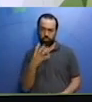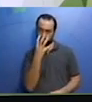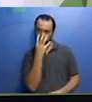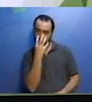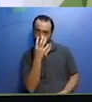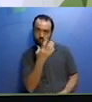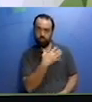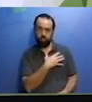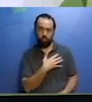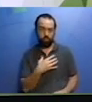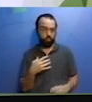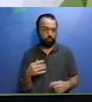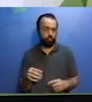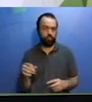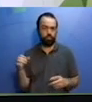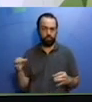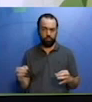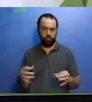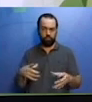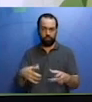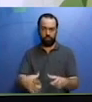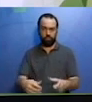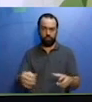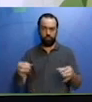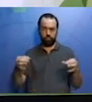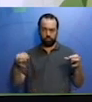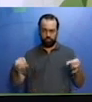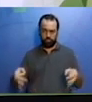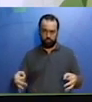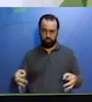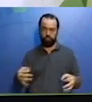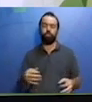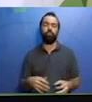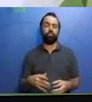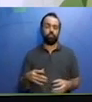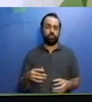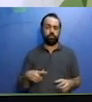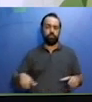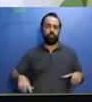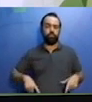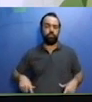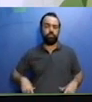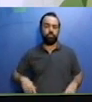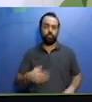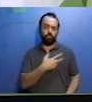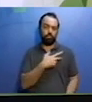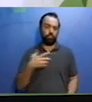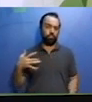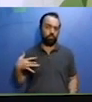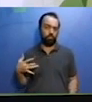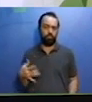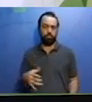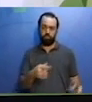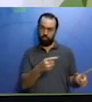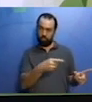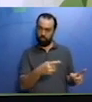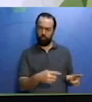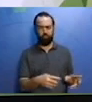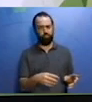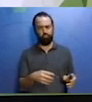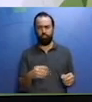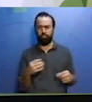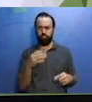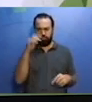local seguro, um local adequado, em condições boas de trabalho. Já no lixão, as